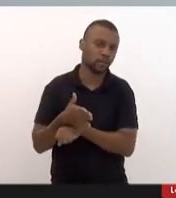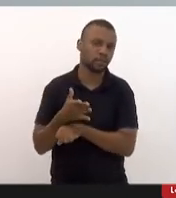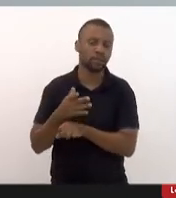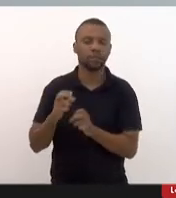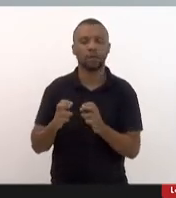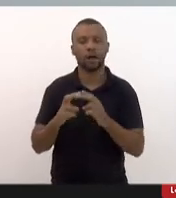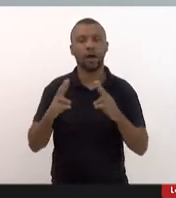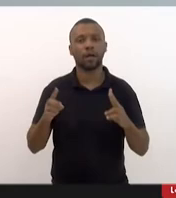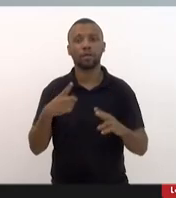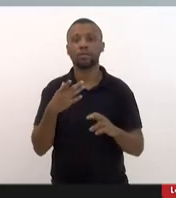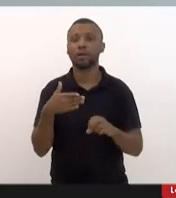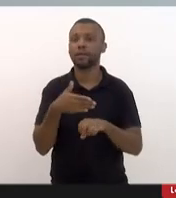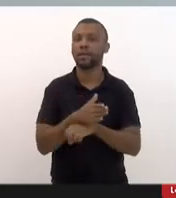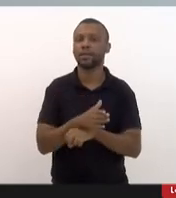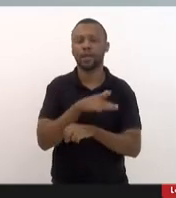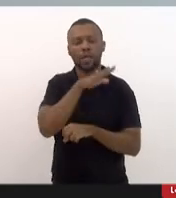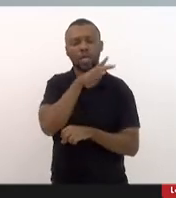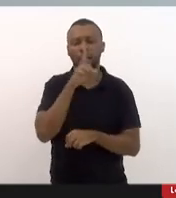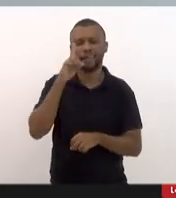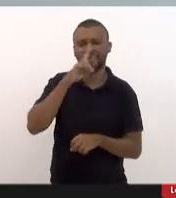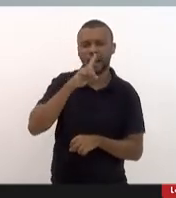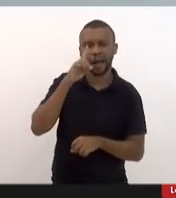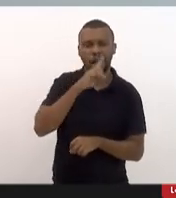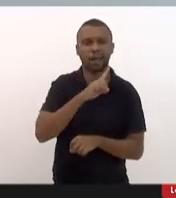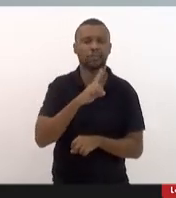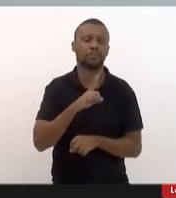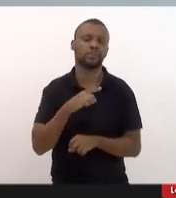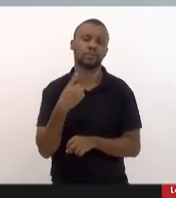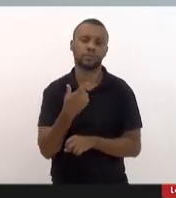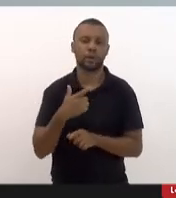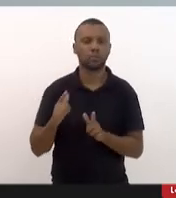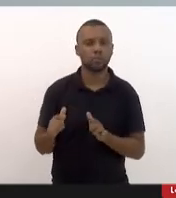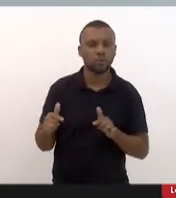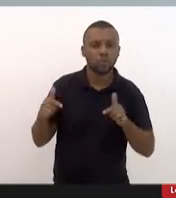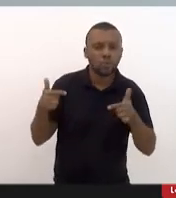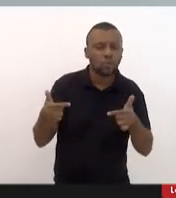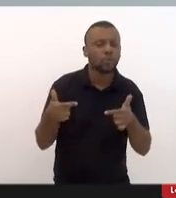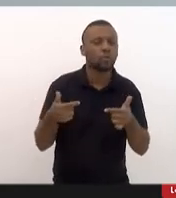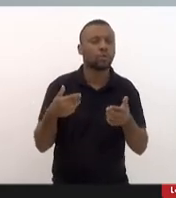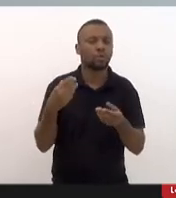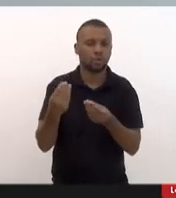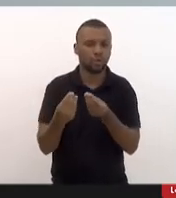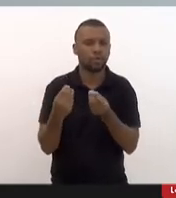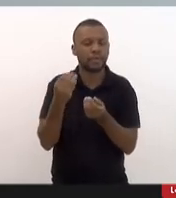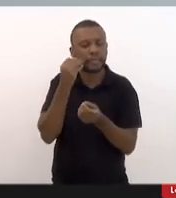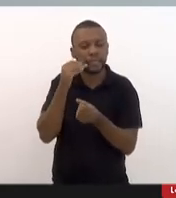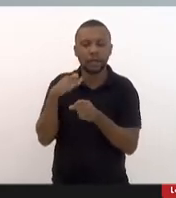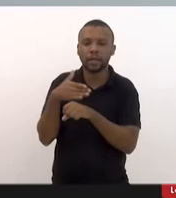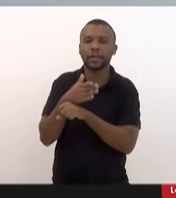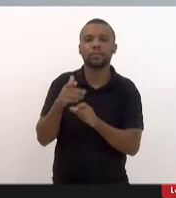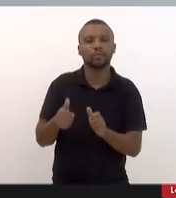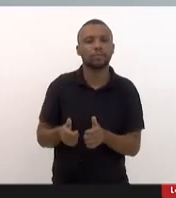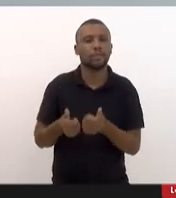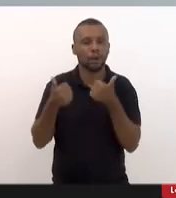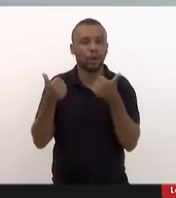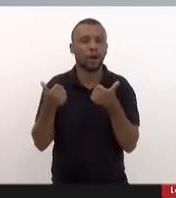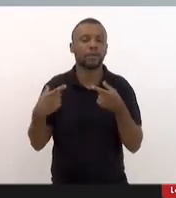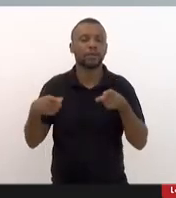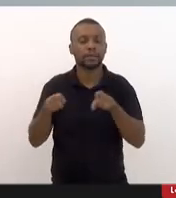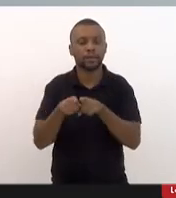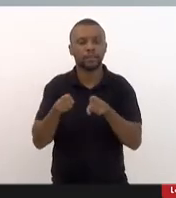muito ruim, e a gente faz esse acesso até para melhorar. Em termos de eletricidade, assim, eu preciso